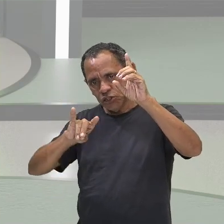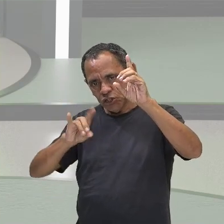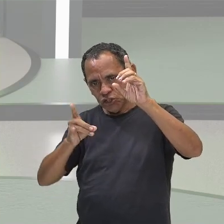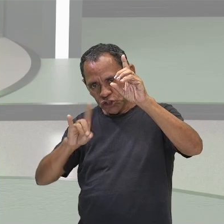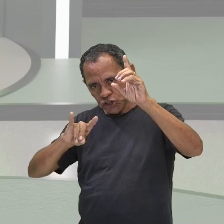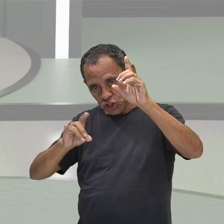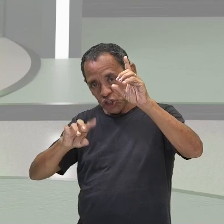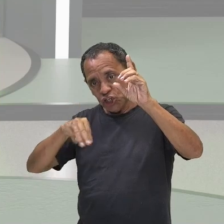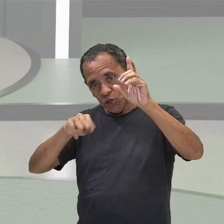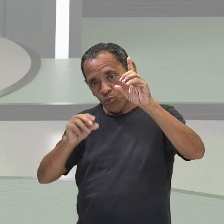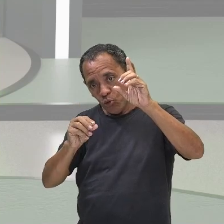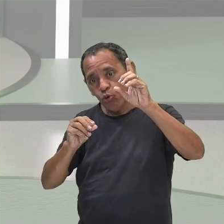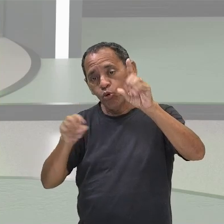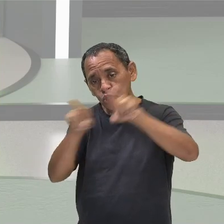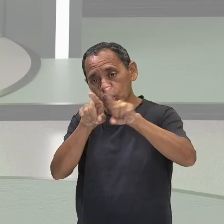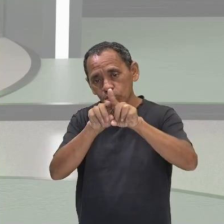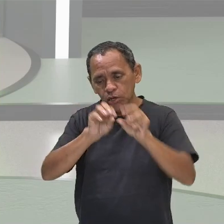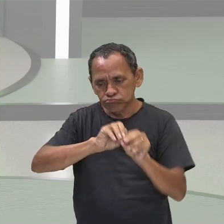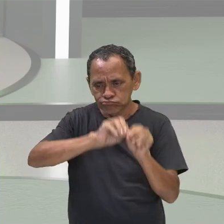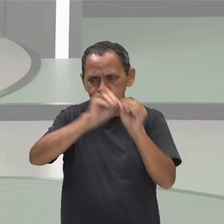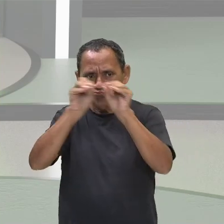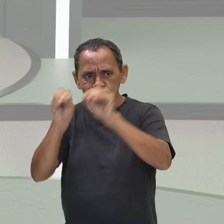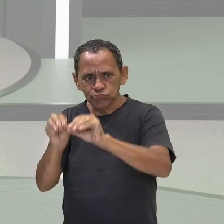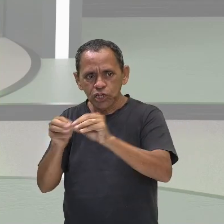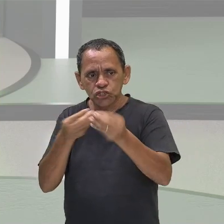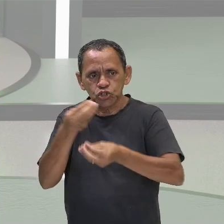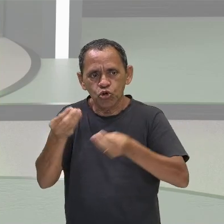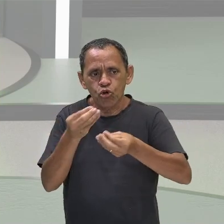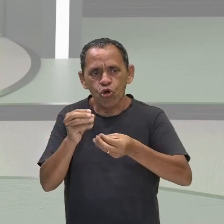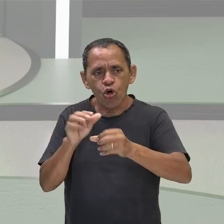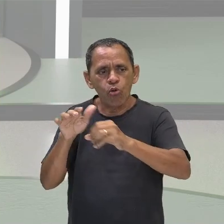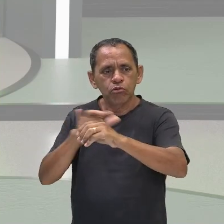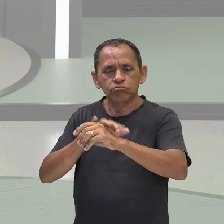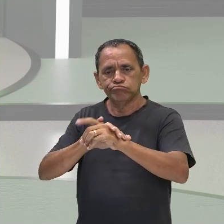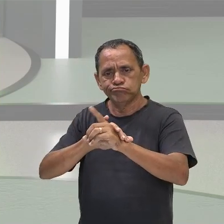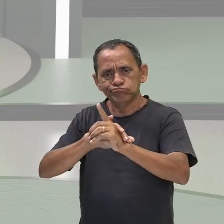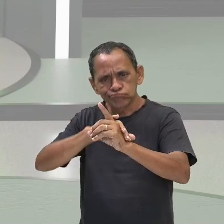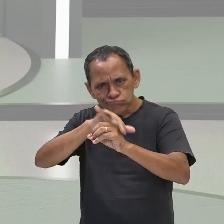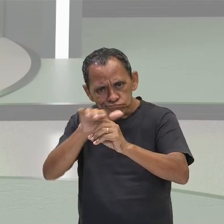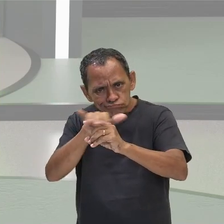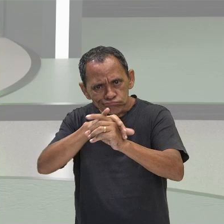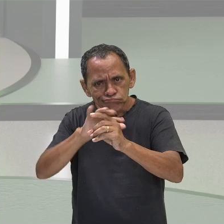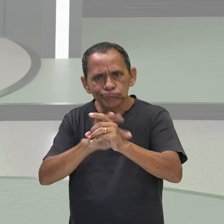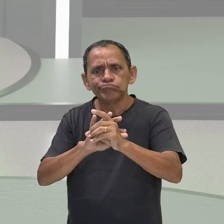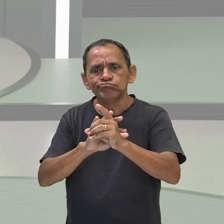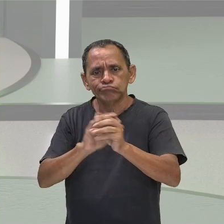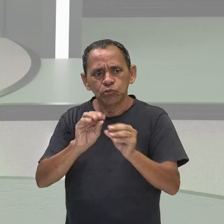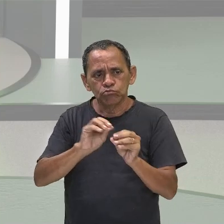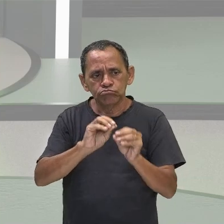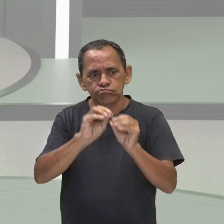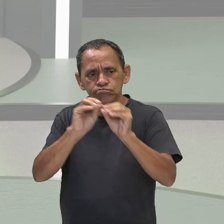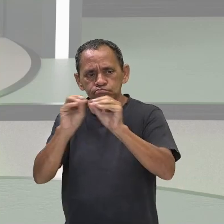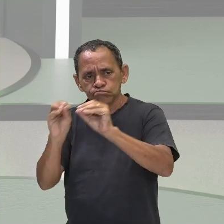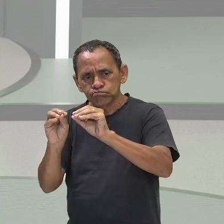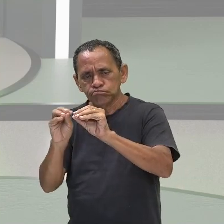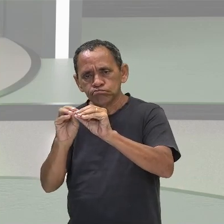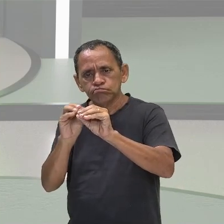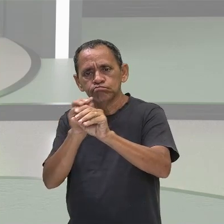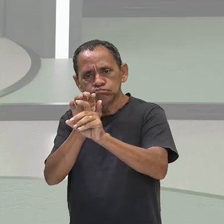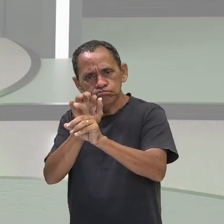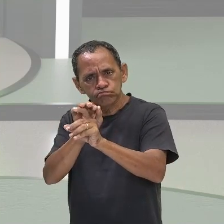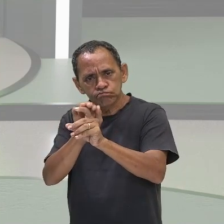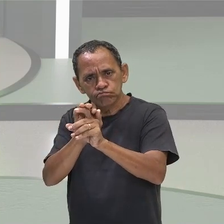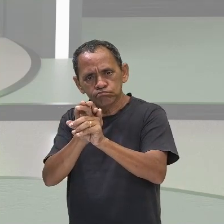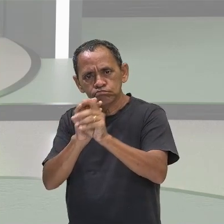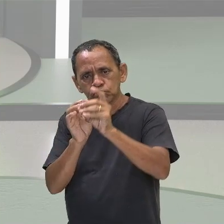a parte de transporte, né, que participa desse processo de produção e transporte dos espermatozoides. Nós vamos ter aí, ó,